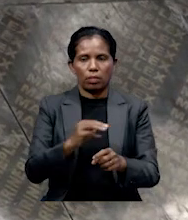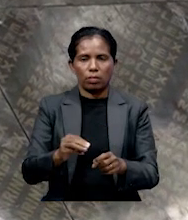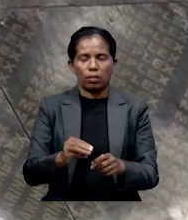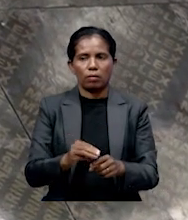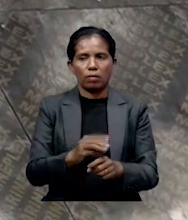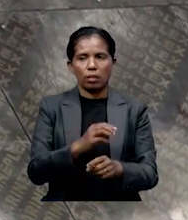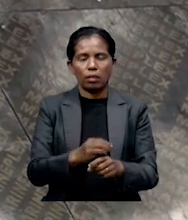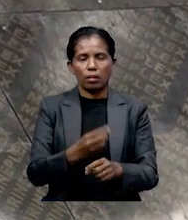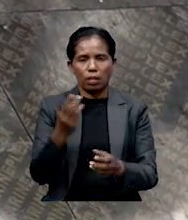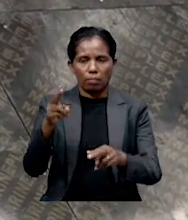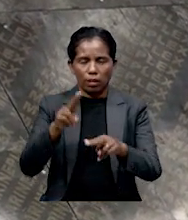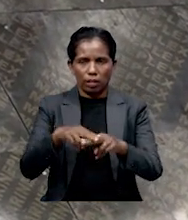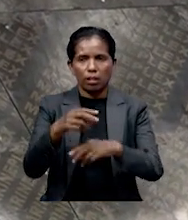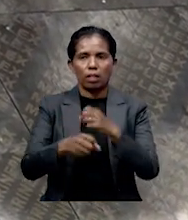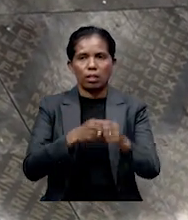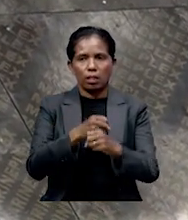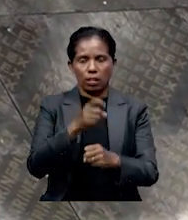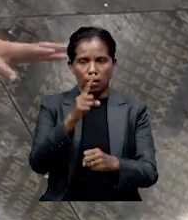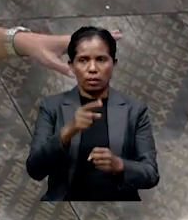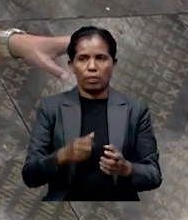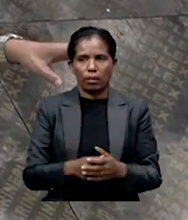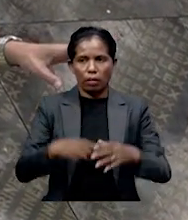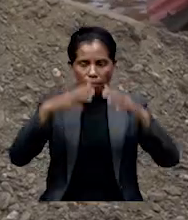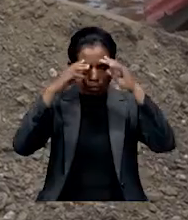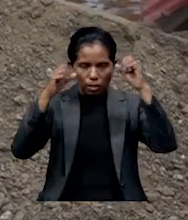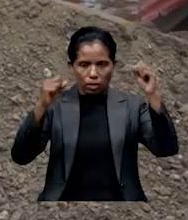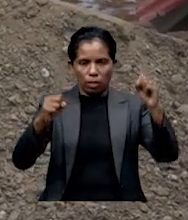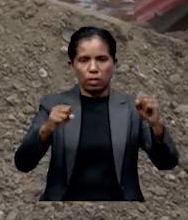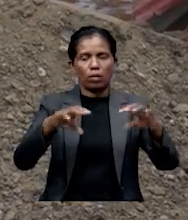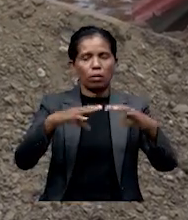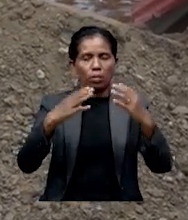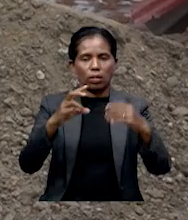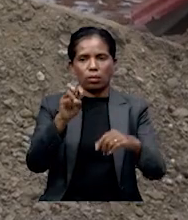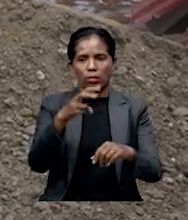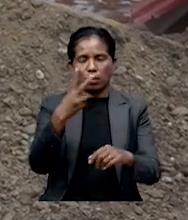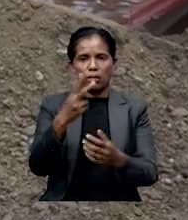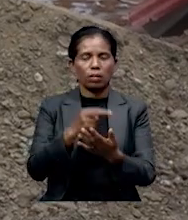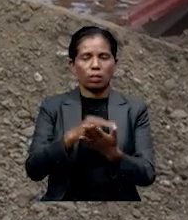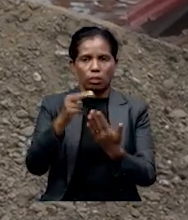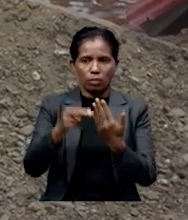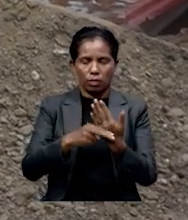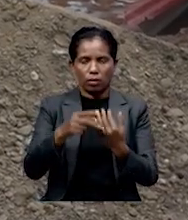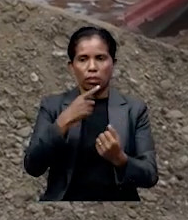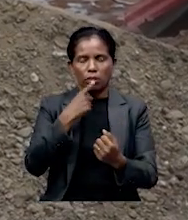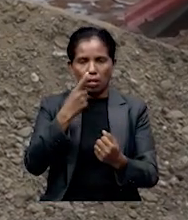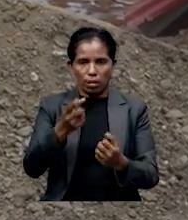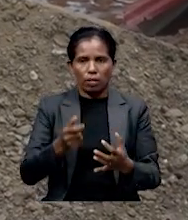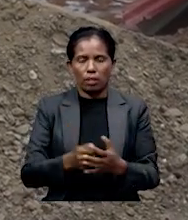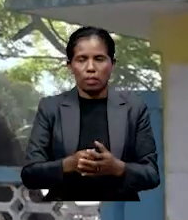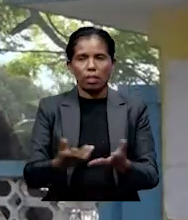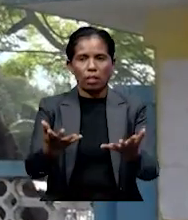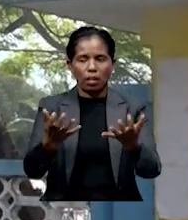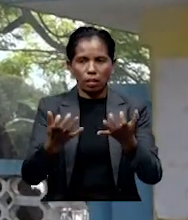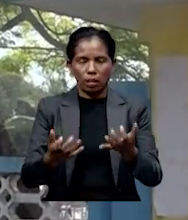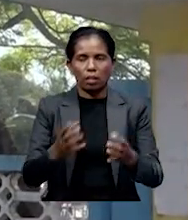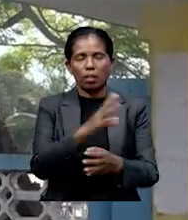Cruz estende tan tinang ida. Presidente Komite 12 de Novembro Gregorio Saldanha Morris Hatete, hakarak